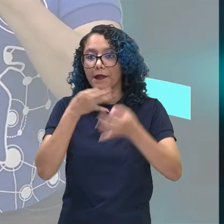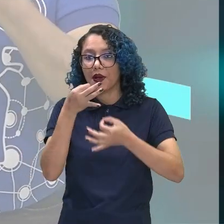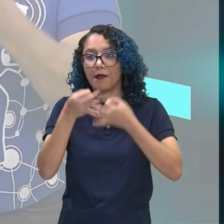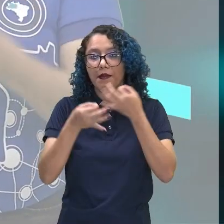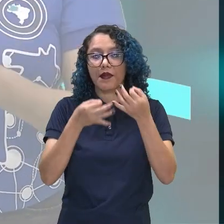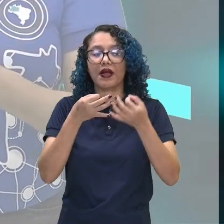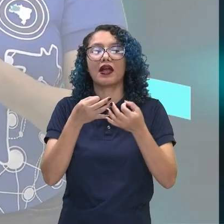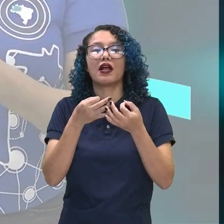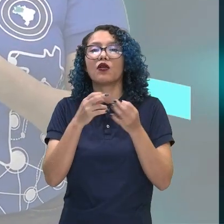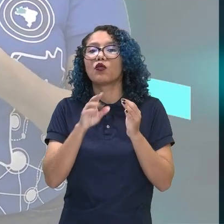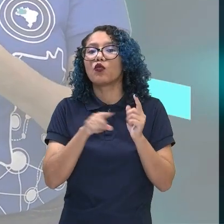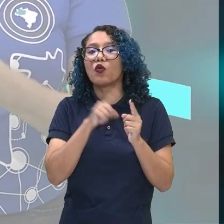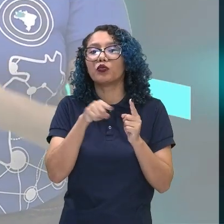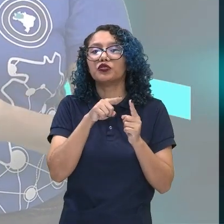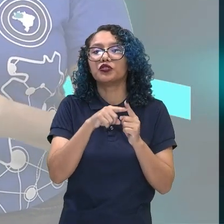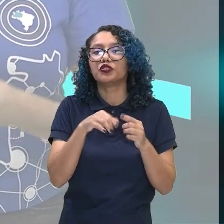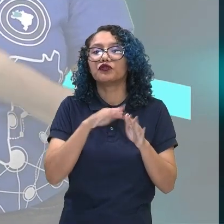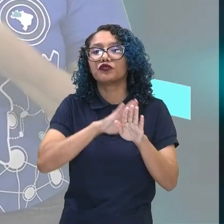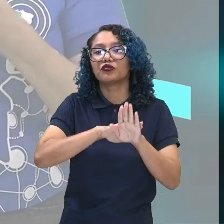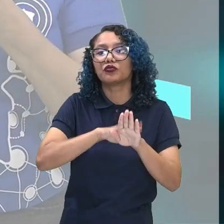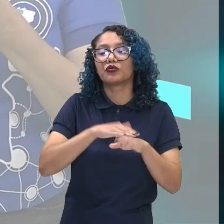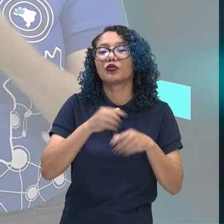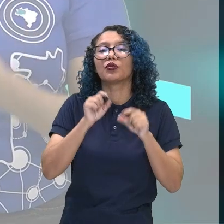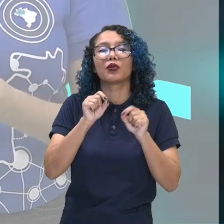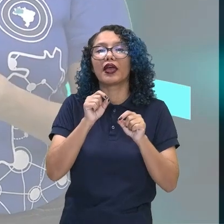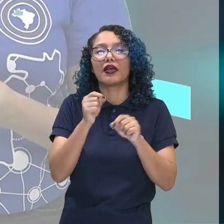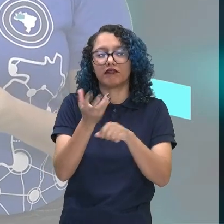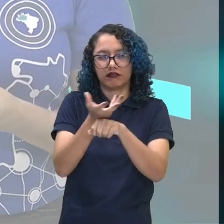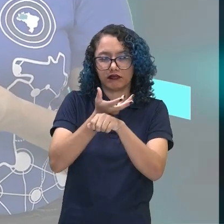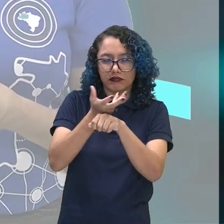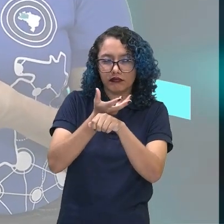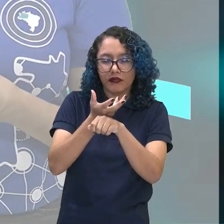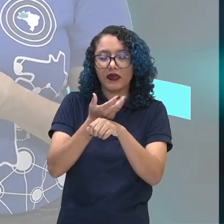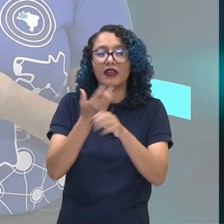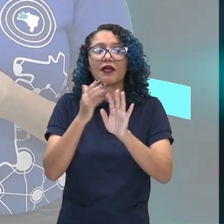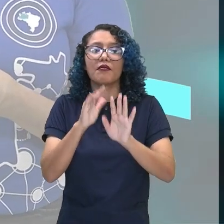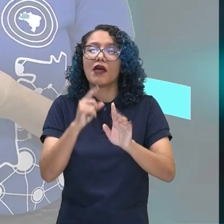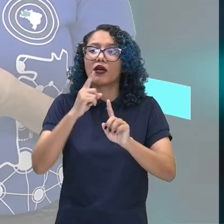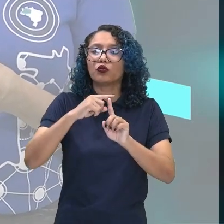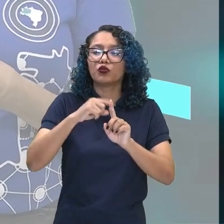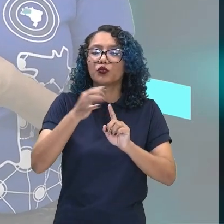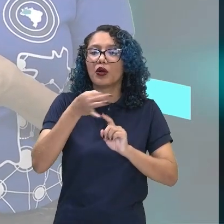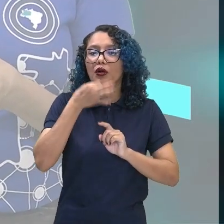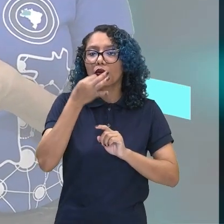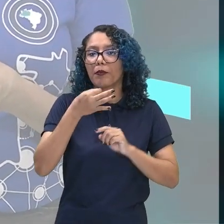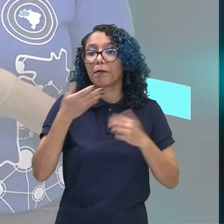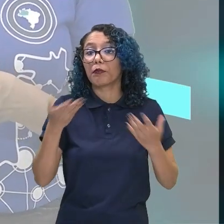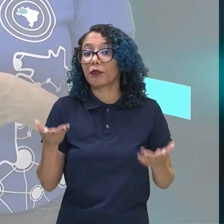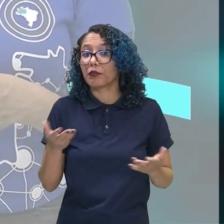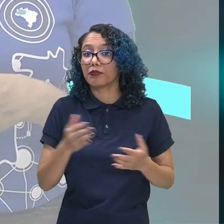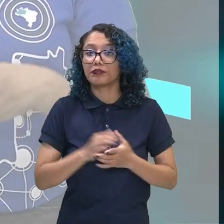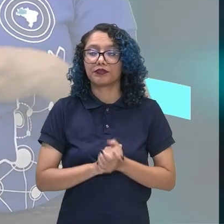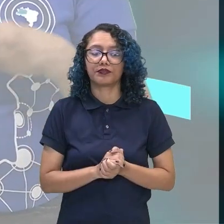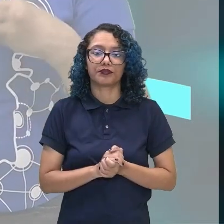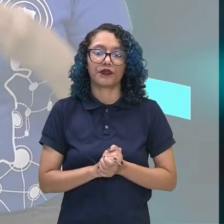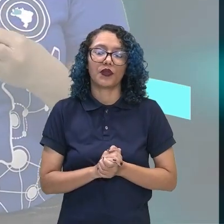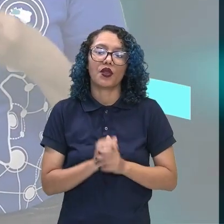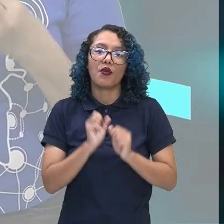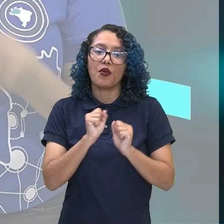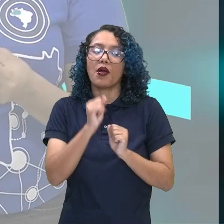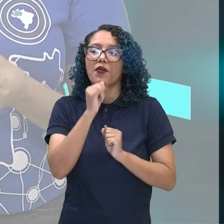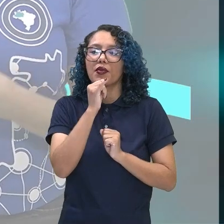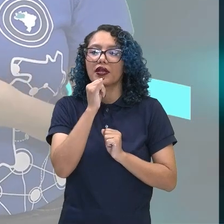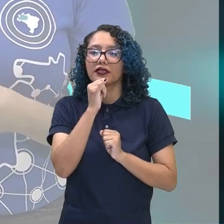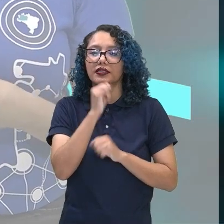para convencer. E que tipo de argumento ele vai utilizar? Ele pode